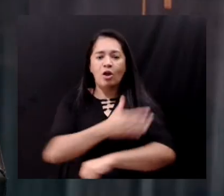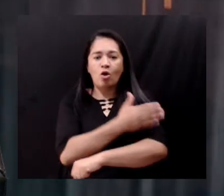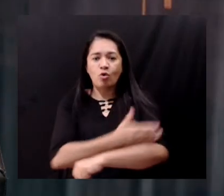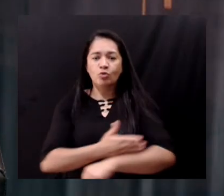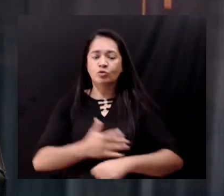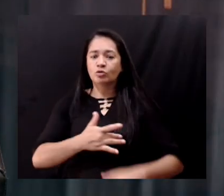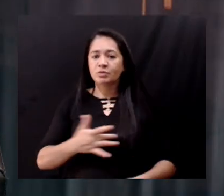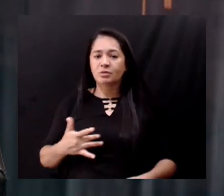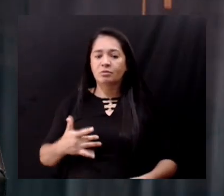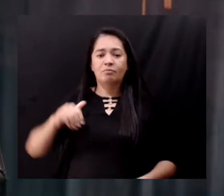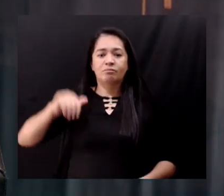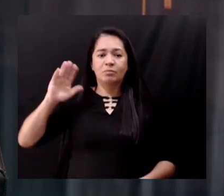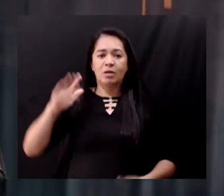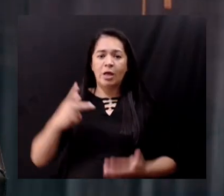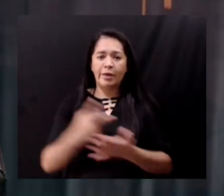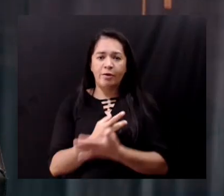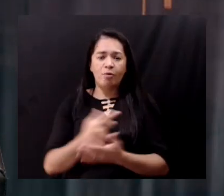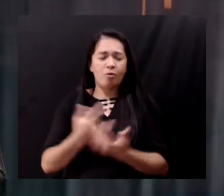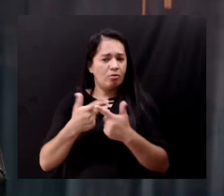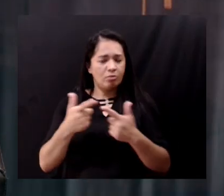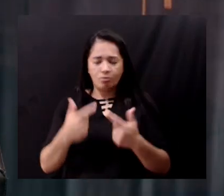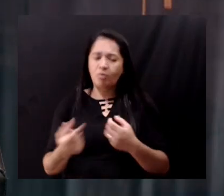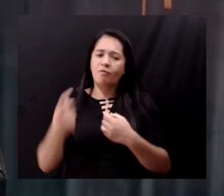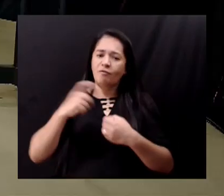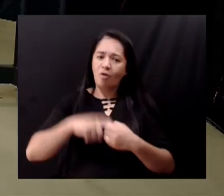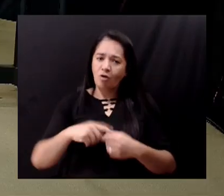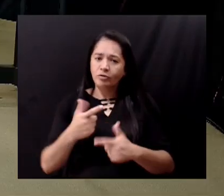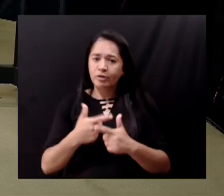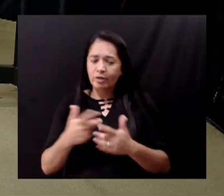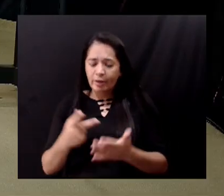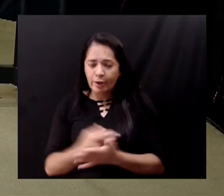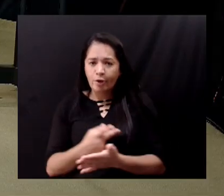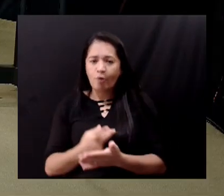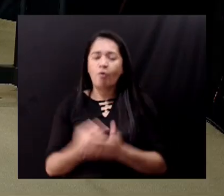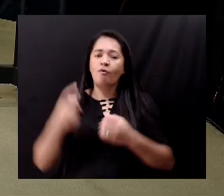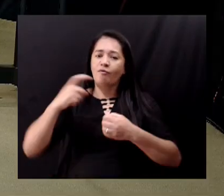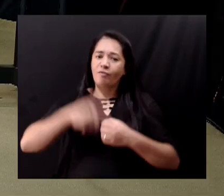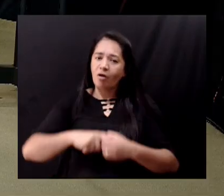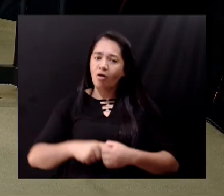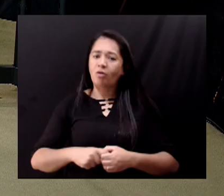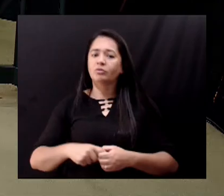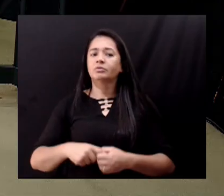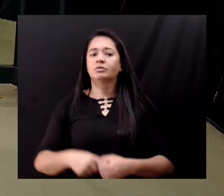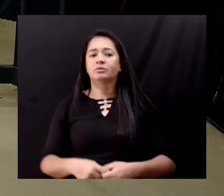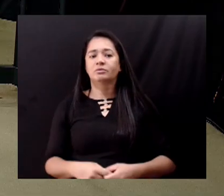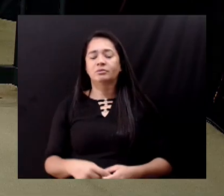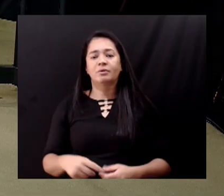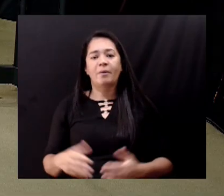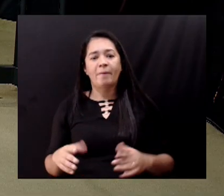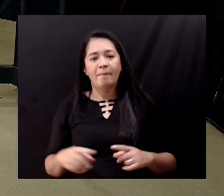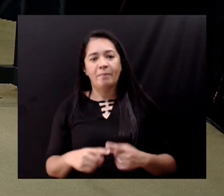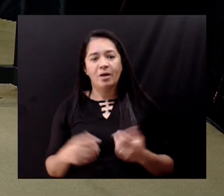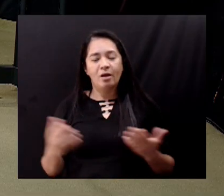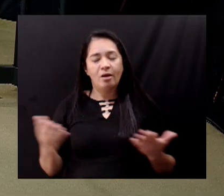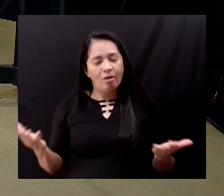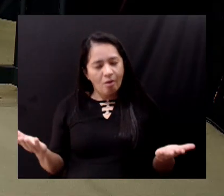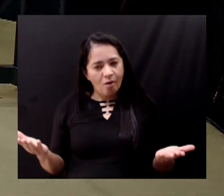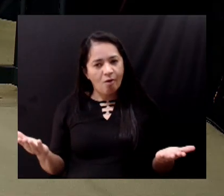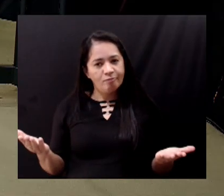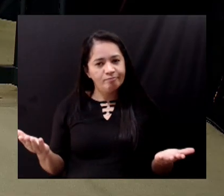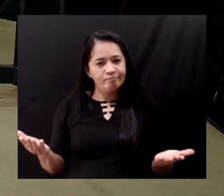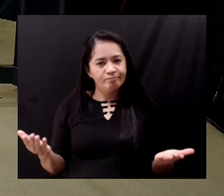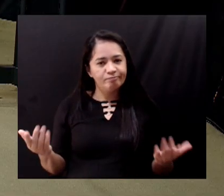errou, volta e não desiste. Agora concorda comigo que a teoria da conspiração ela é impressionante.